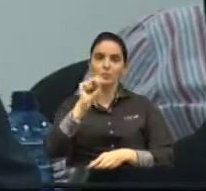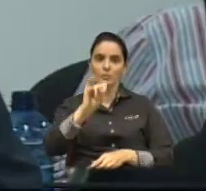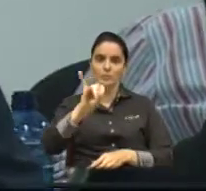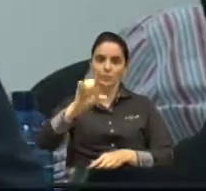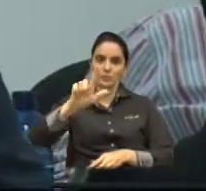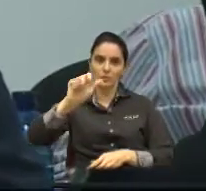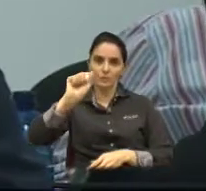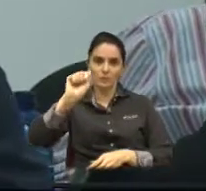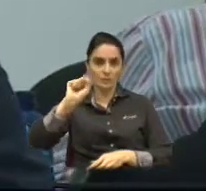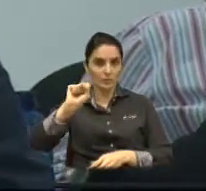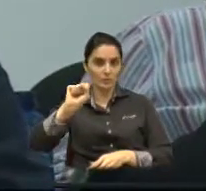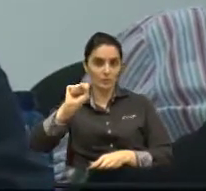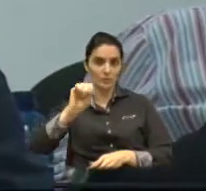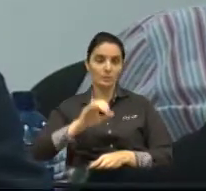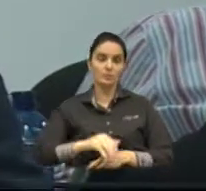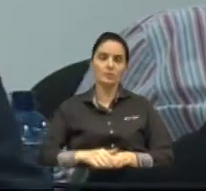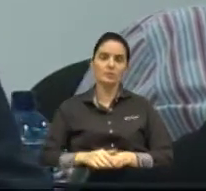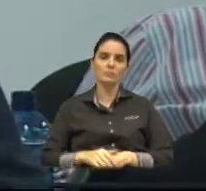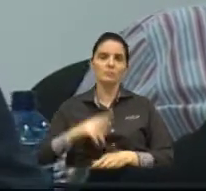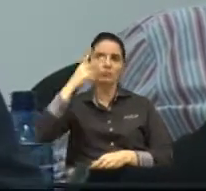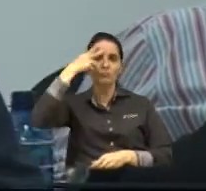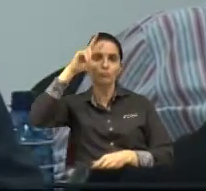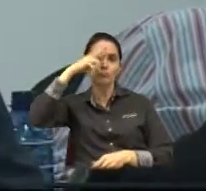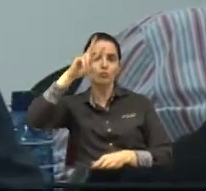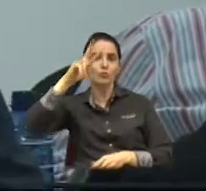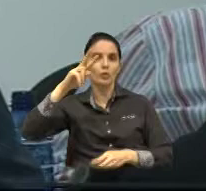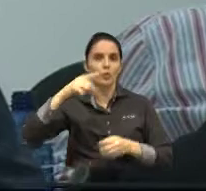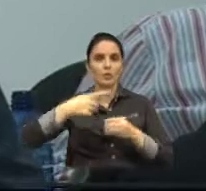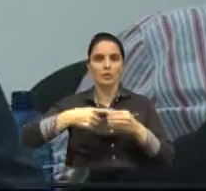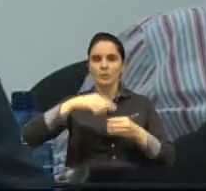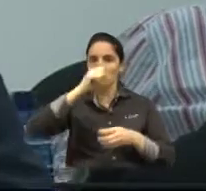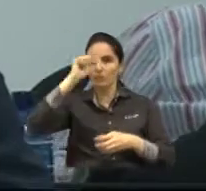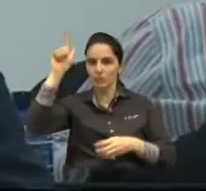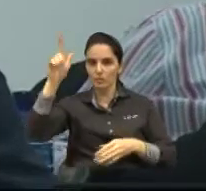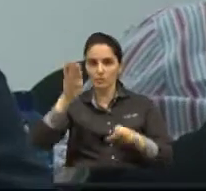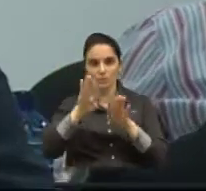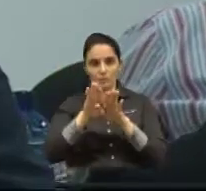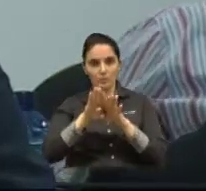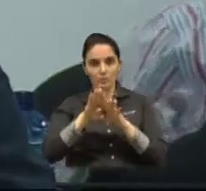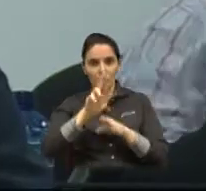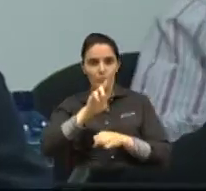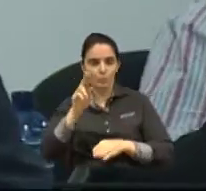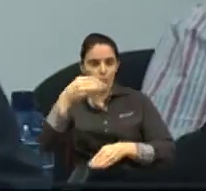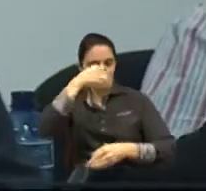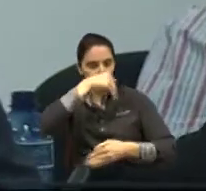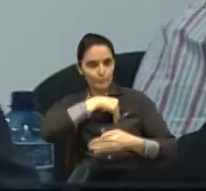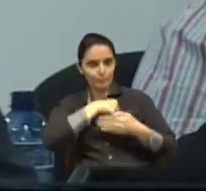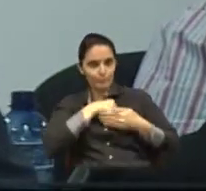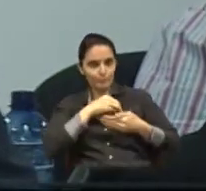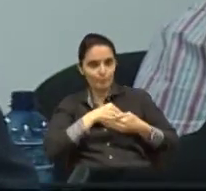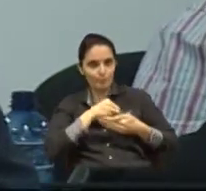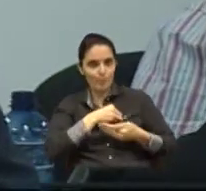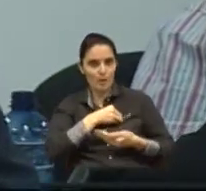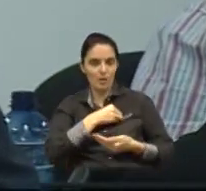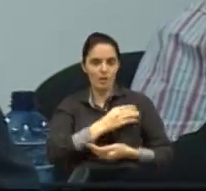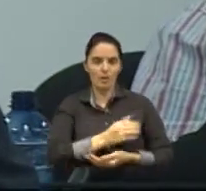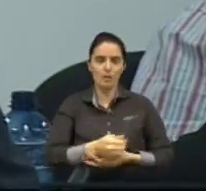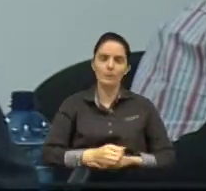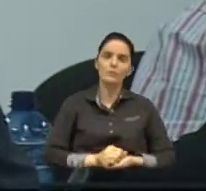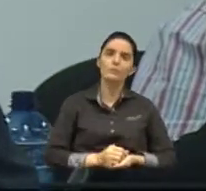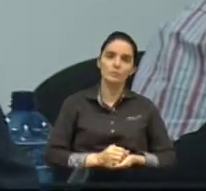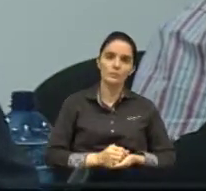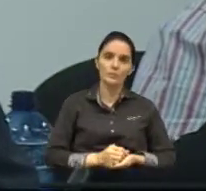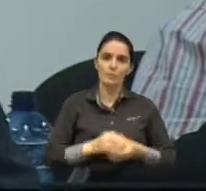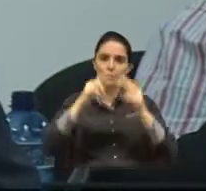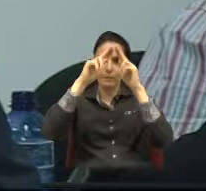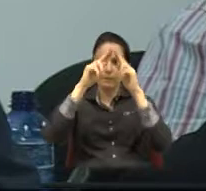tábua histórica de nossa cidade e também nosso coração, é o mínimo que possamos fazer para honrar